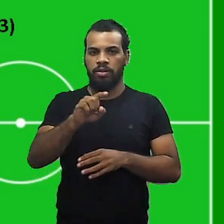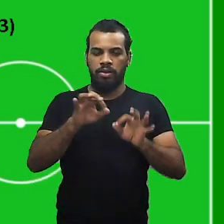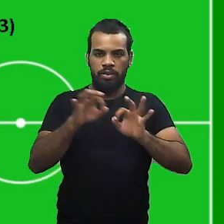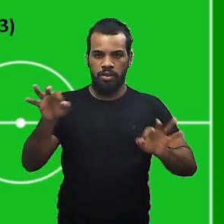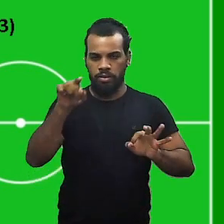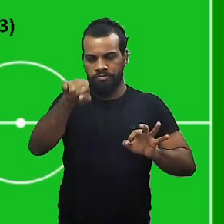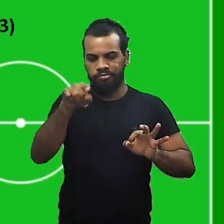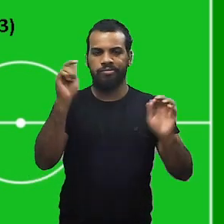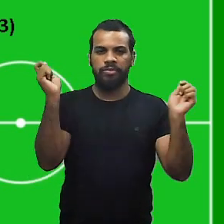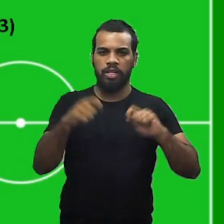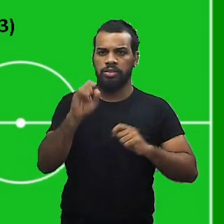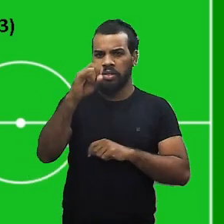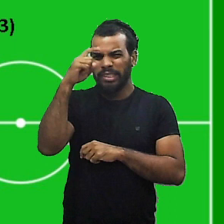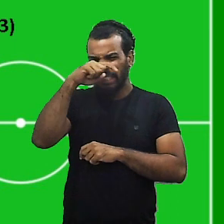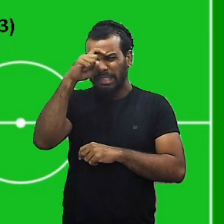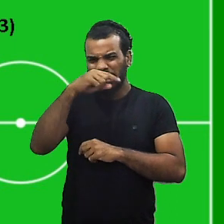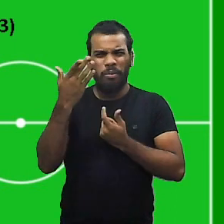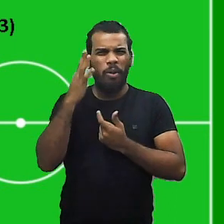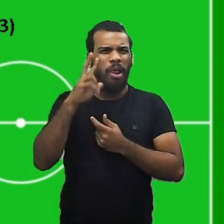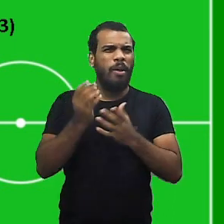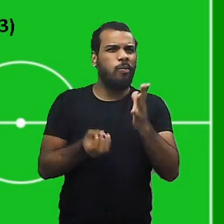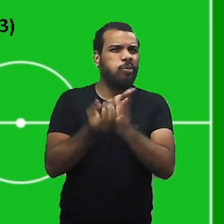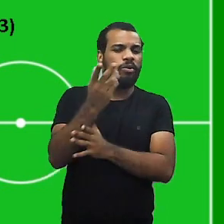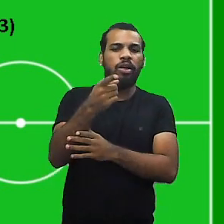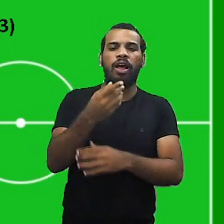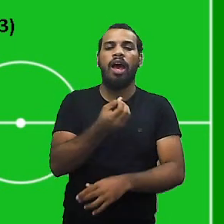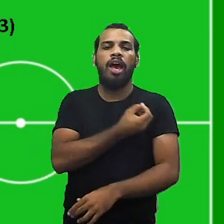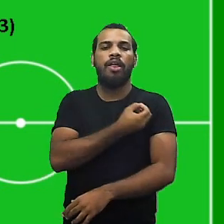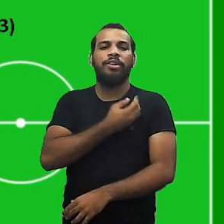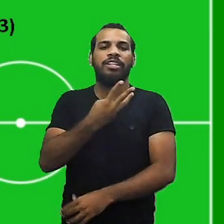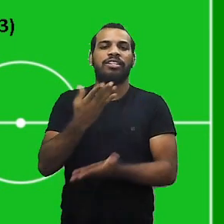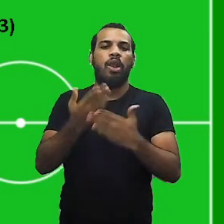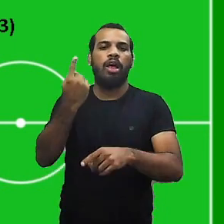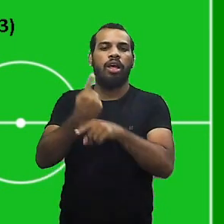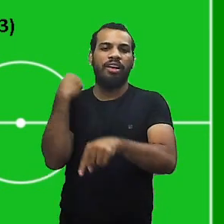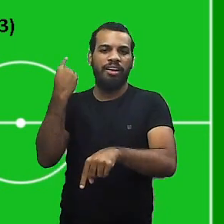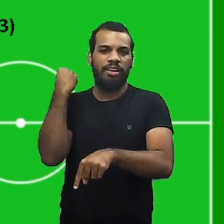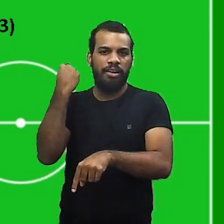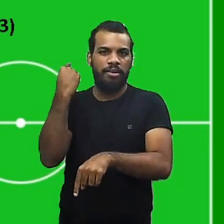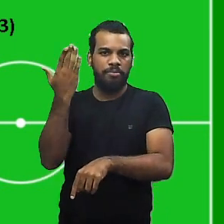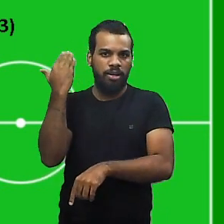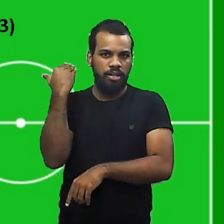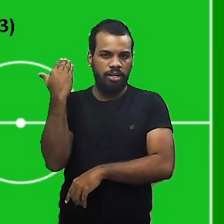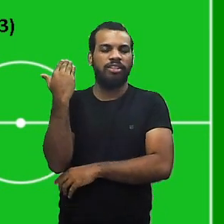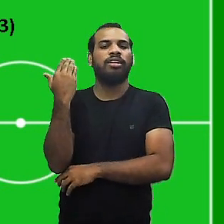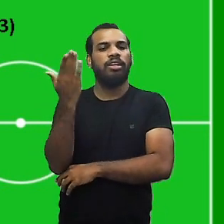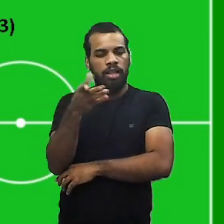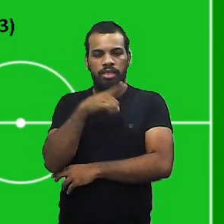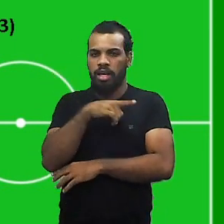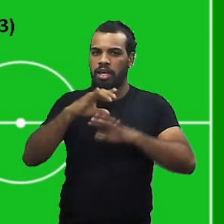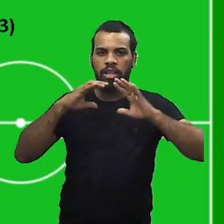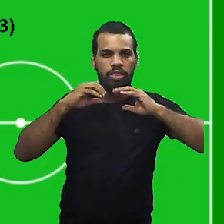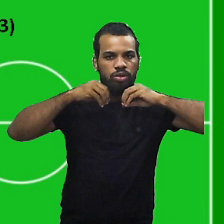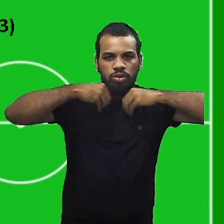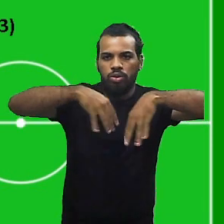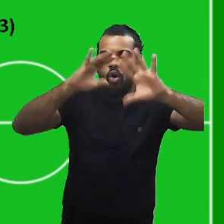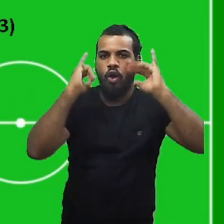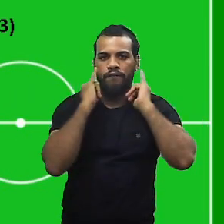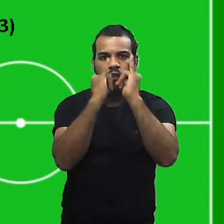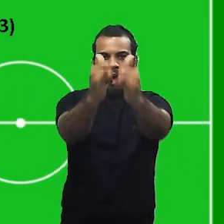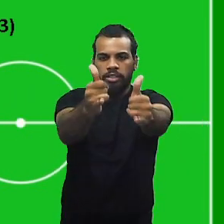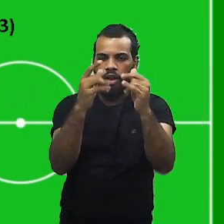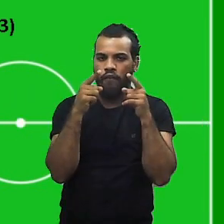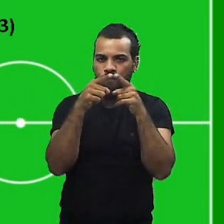essa equação ou de lembrar de onde ela vem, vai lá na aula de número 3, galera. Tem toda a informação lá para você